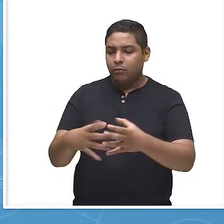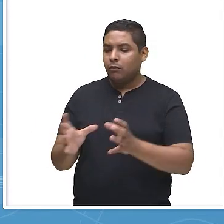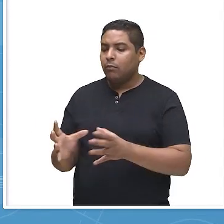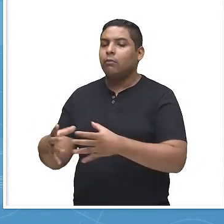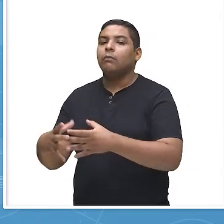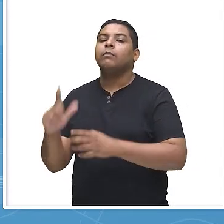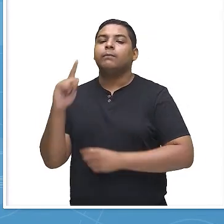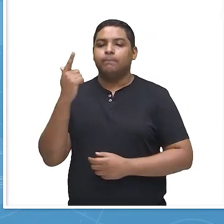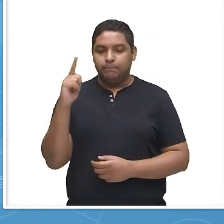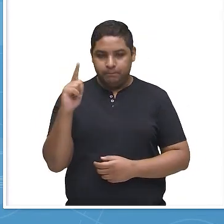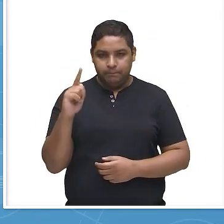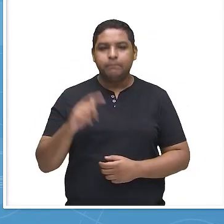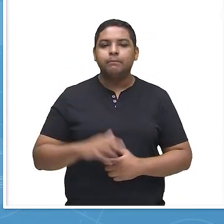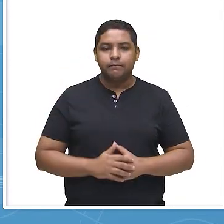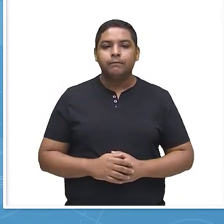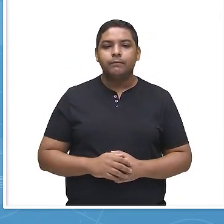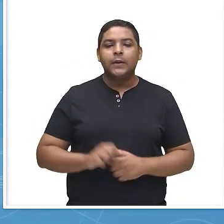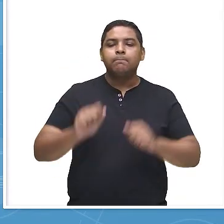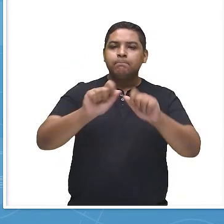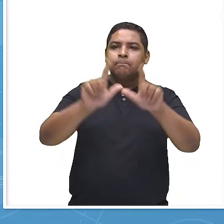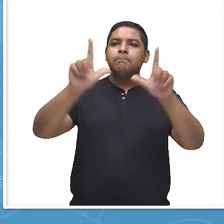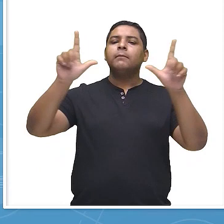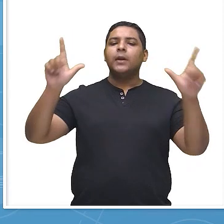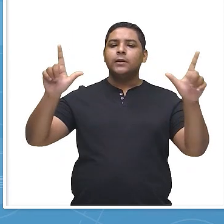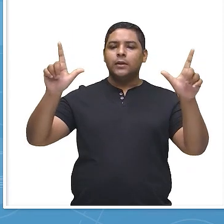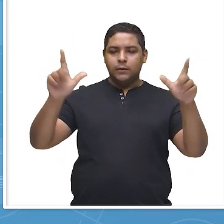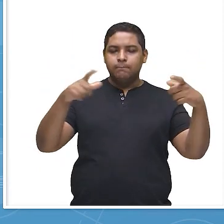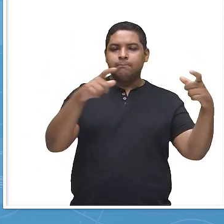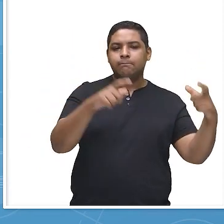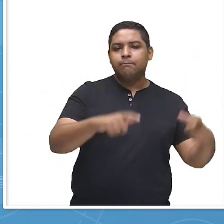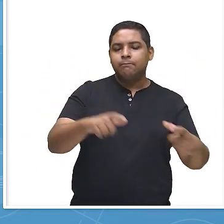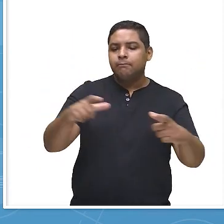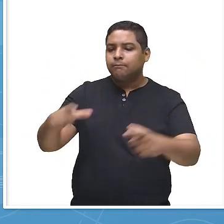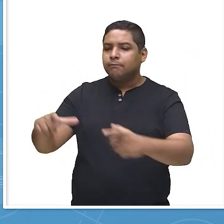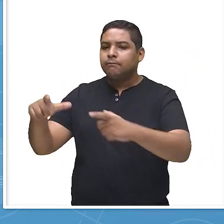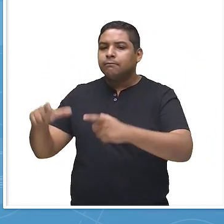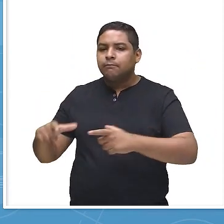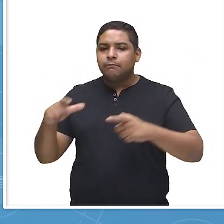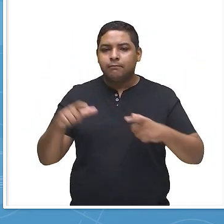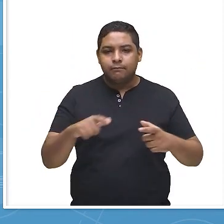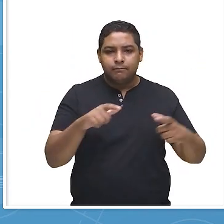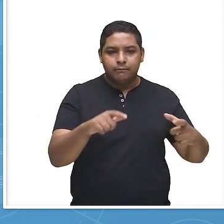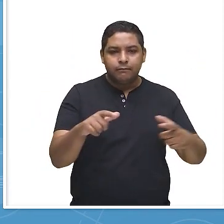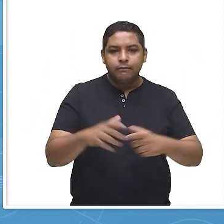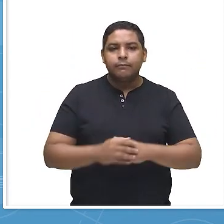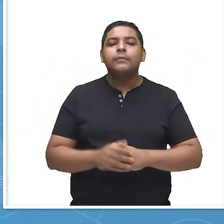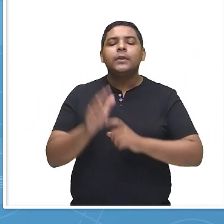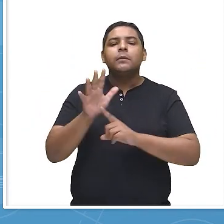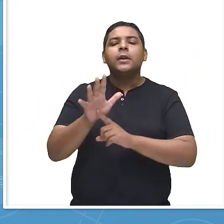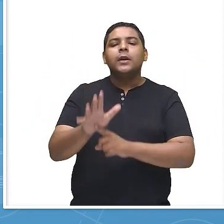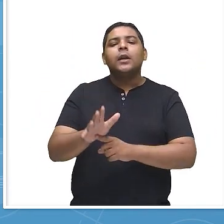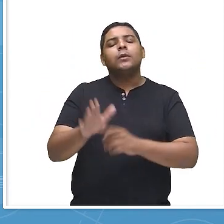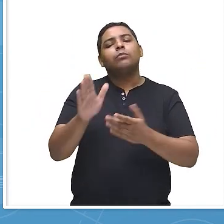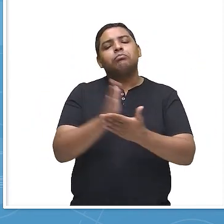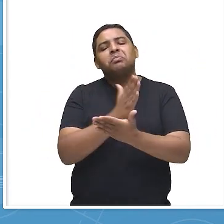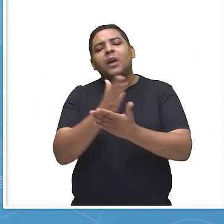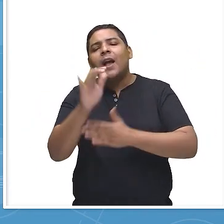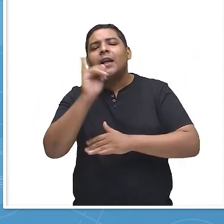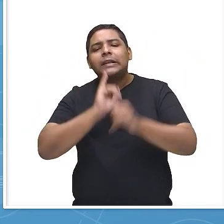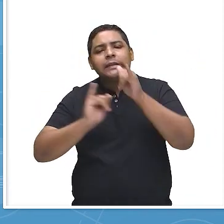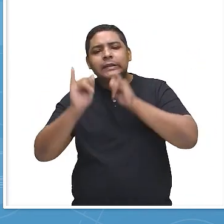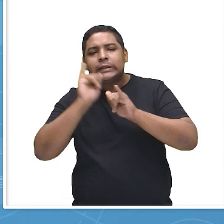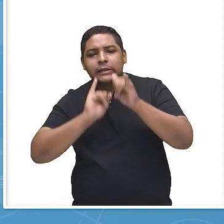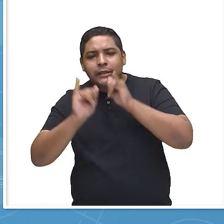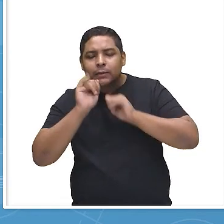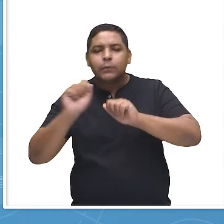nós destacamos paisagens e lugar. Então, apresento para vocês aqui alguns exemplos de paisagens